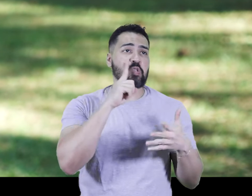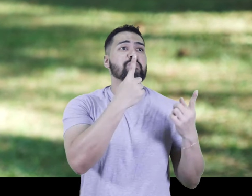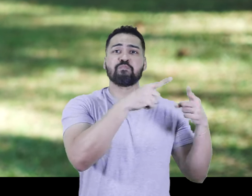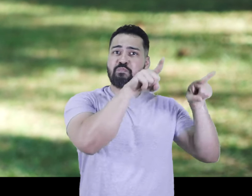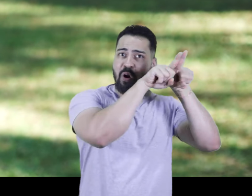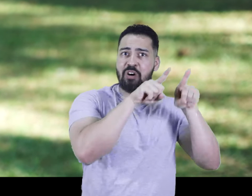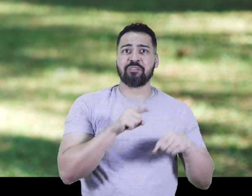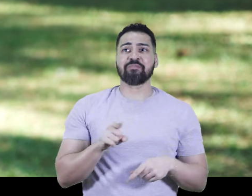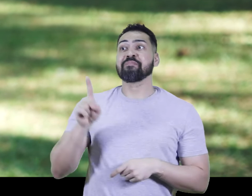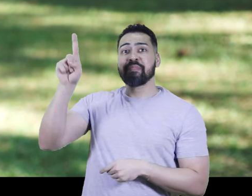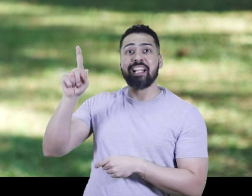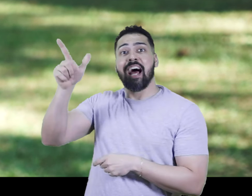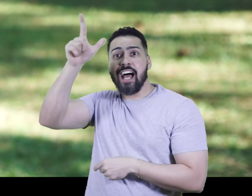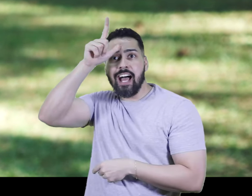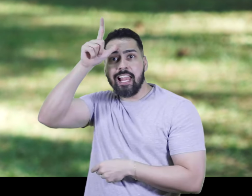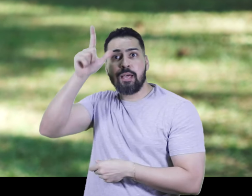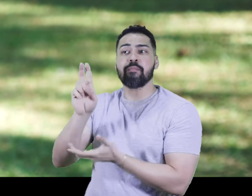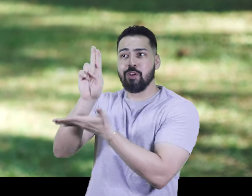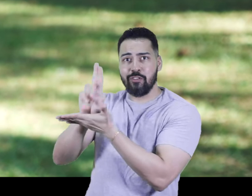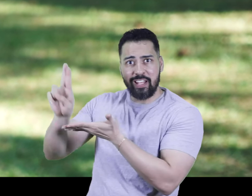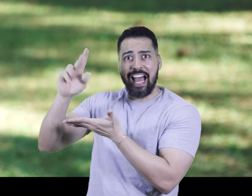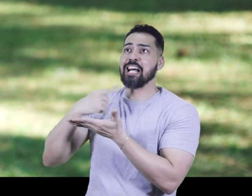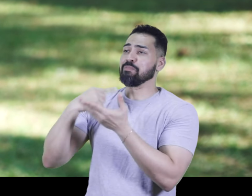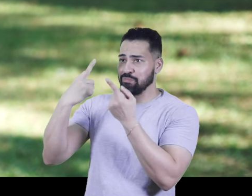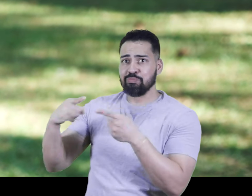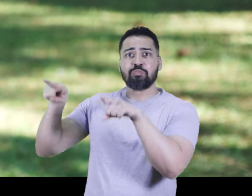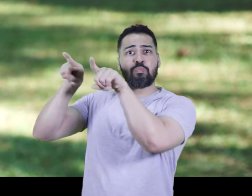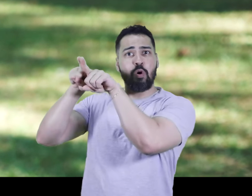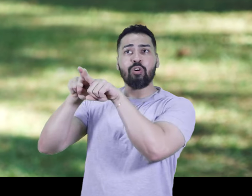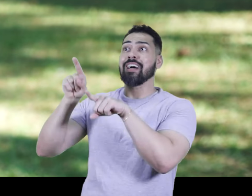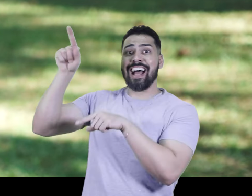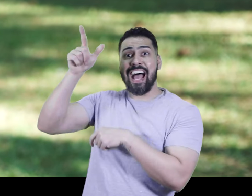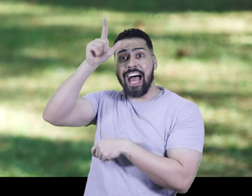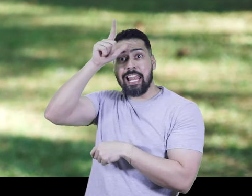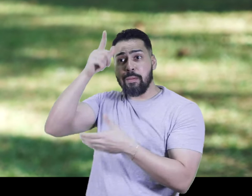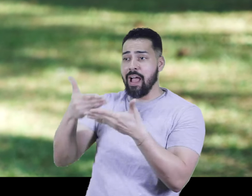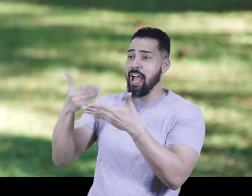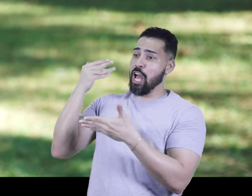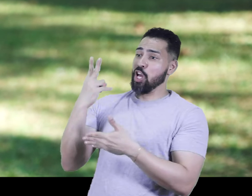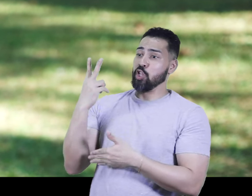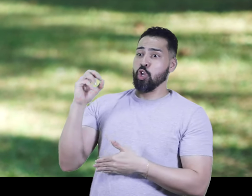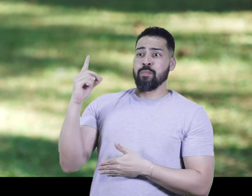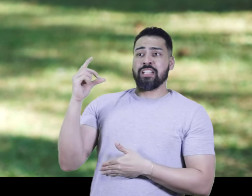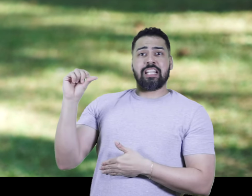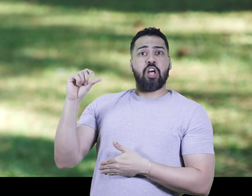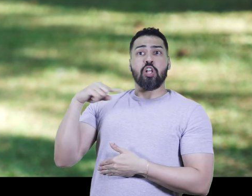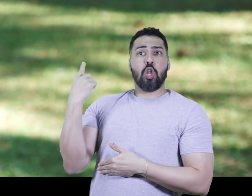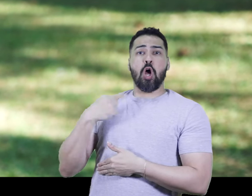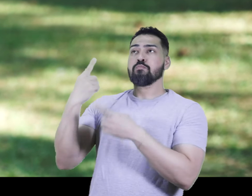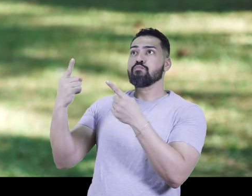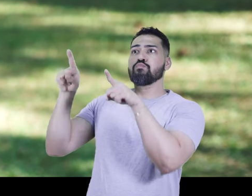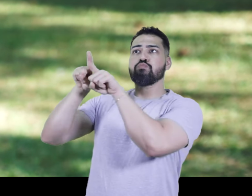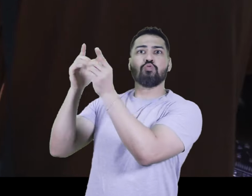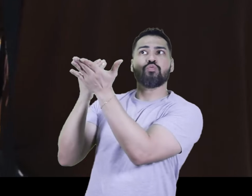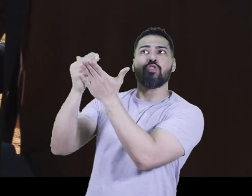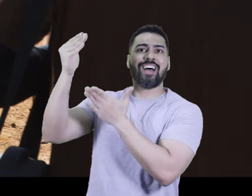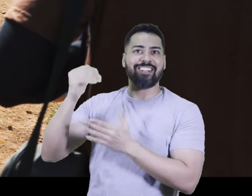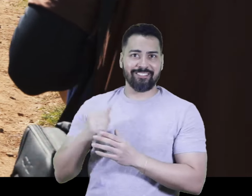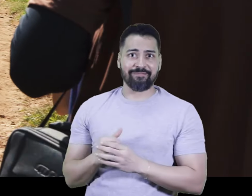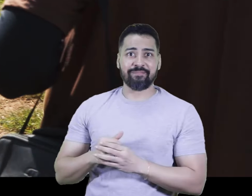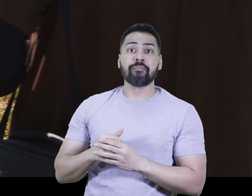instituições americanas, com instituições alemãs, por exemplo, a Universidade Técnica de Munique, que está lá com a gente desde 2019.